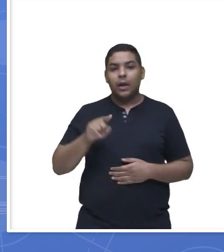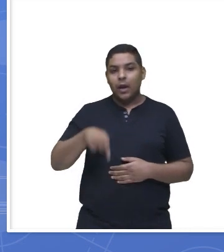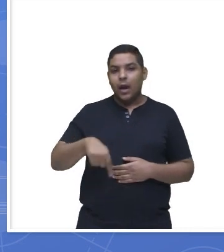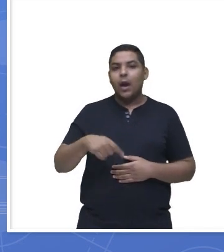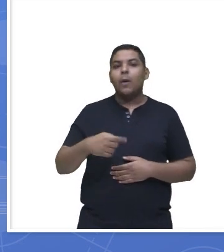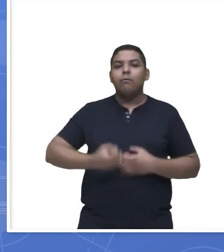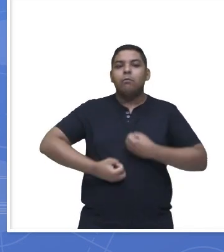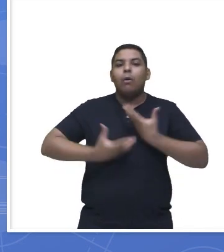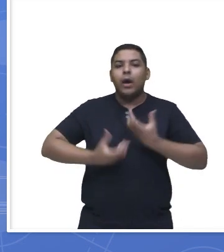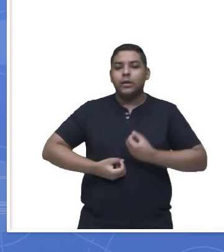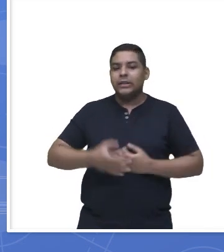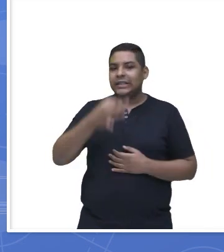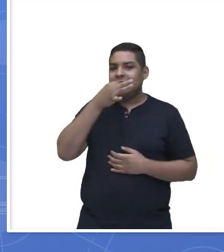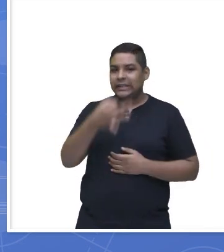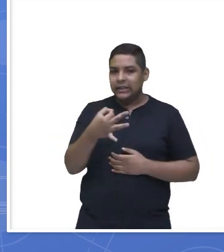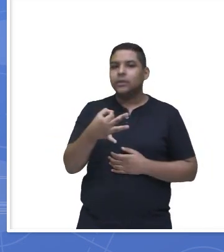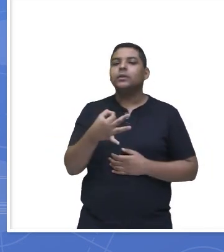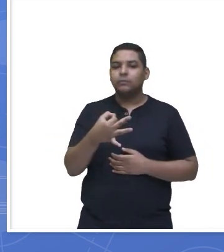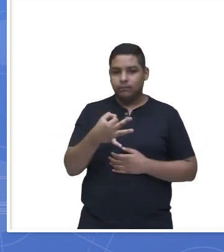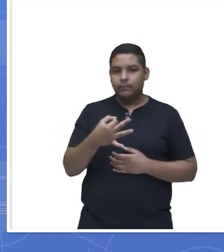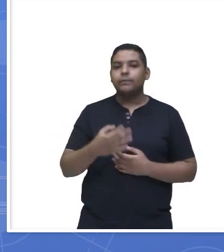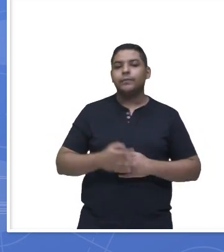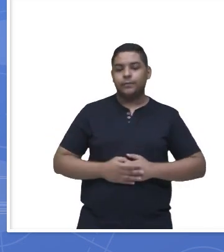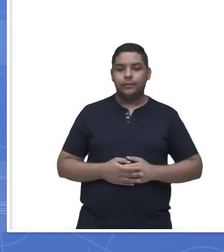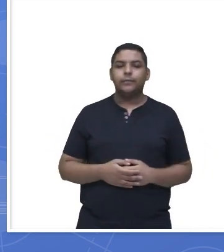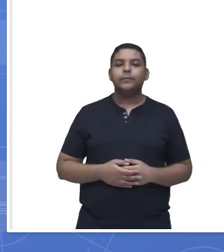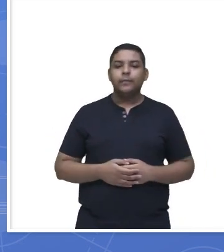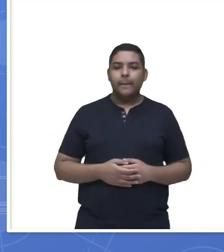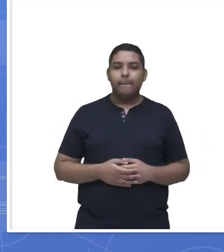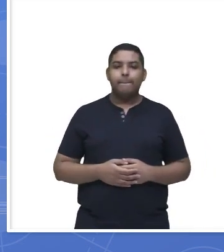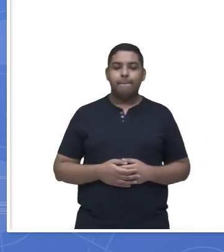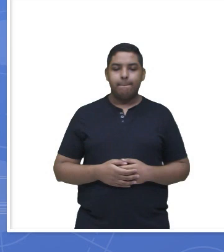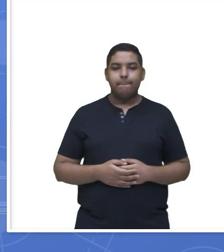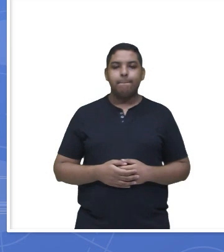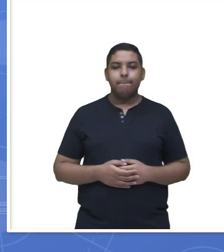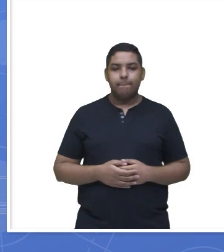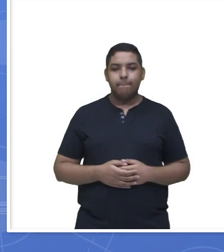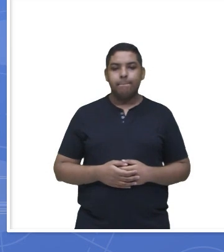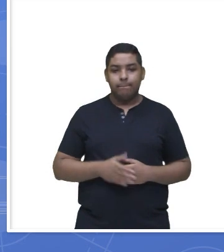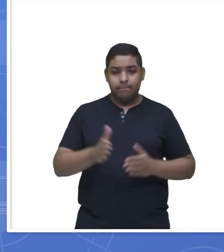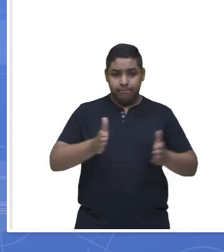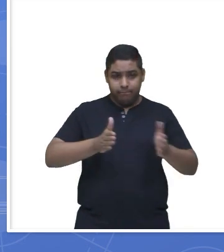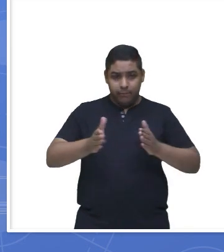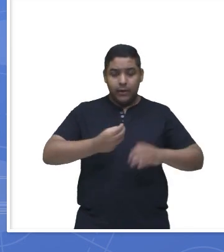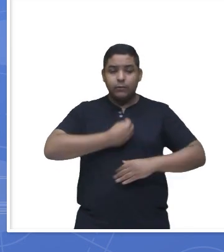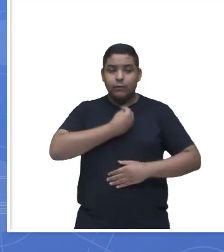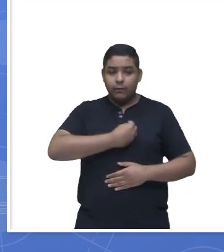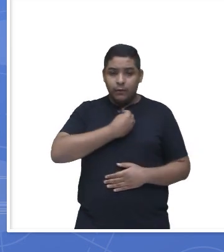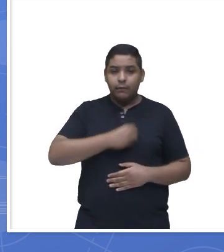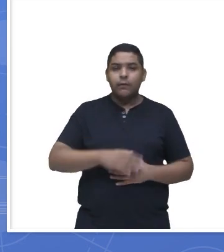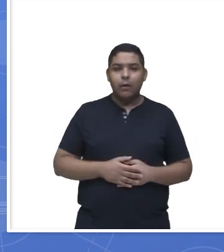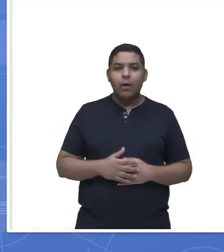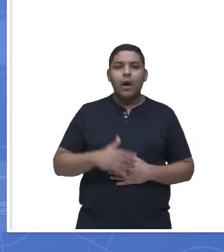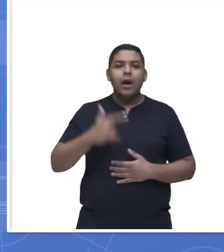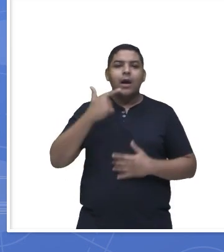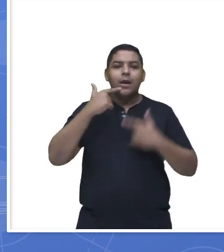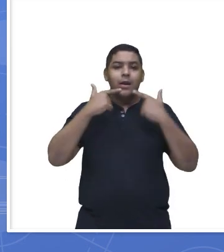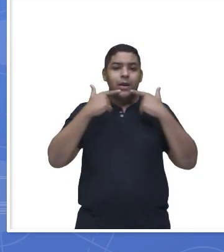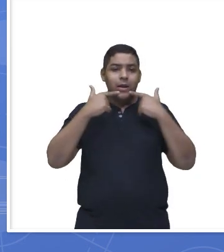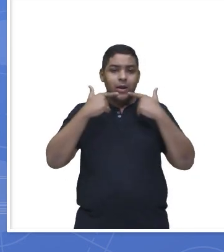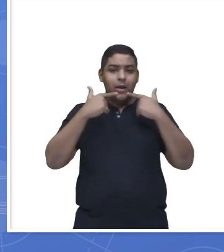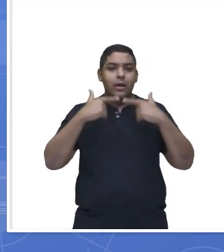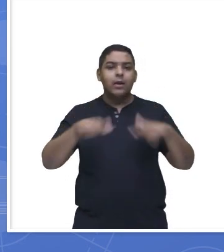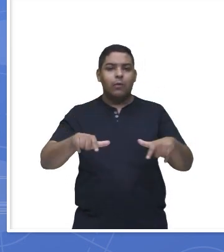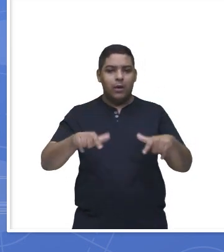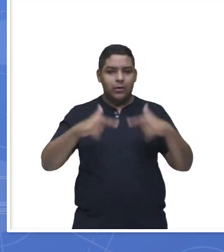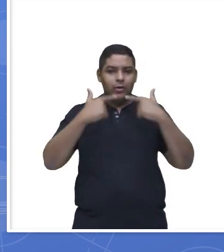que interessante que nós estamos apresentando para você. Muito criticado à época, especialmente em decorrência da linguagem. O que nós já vamos